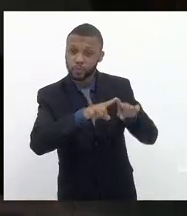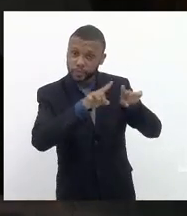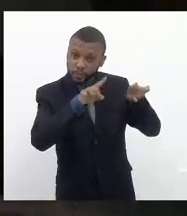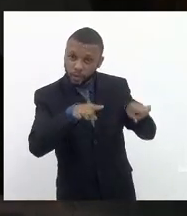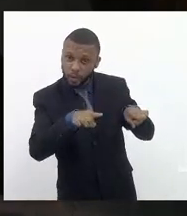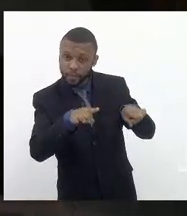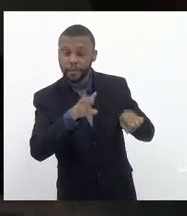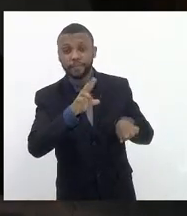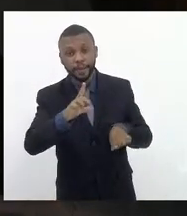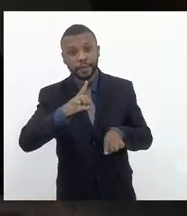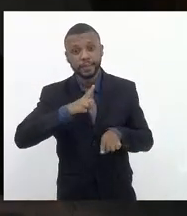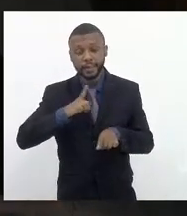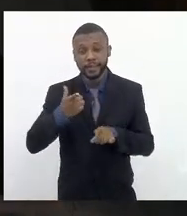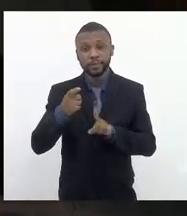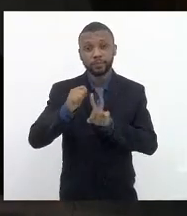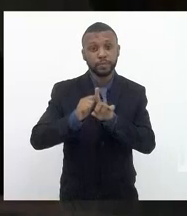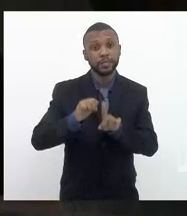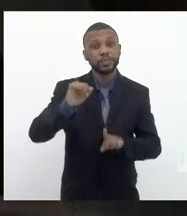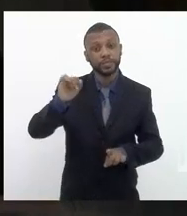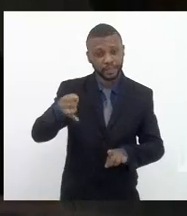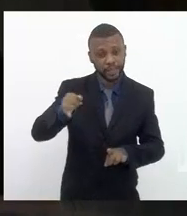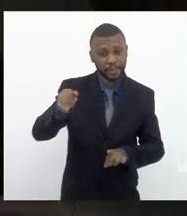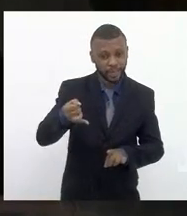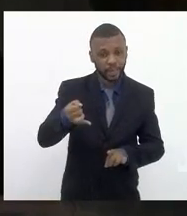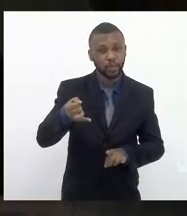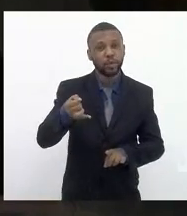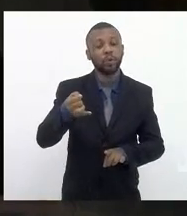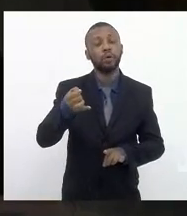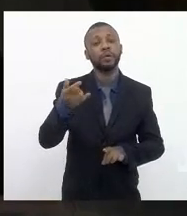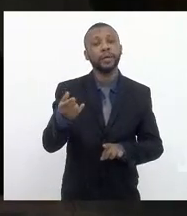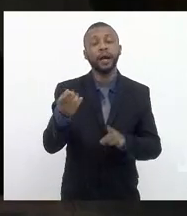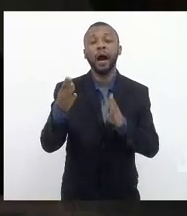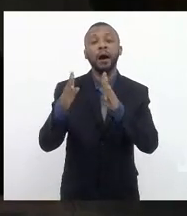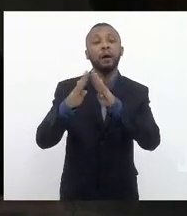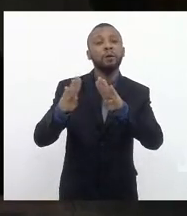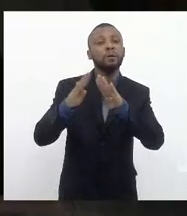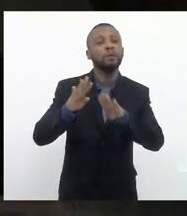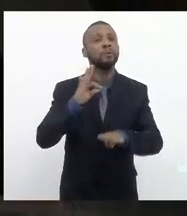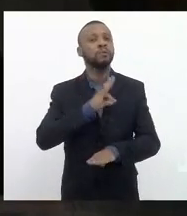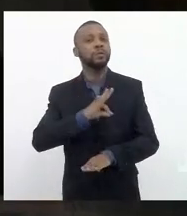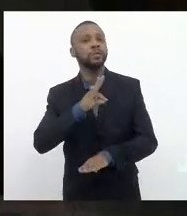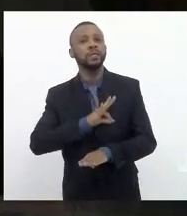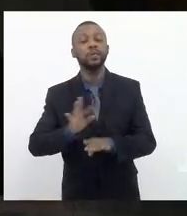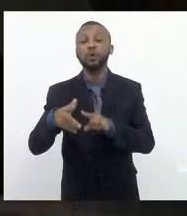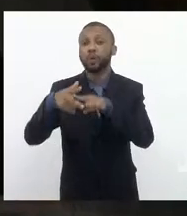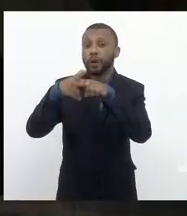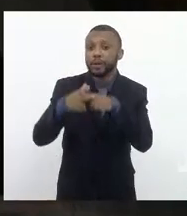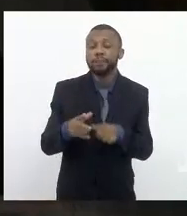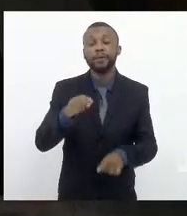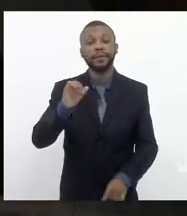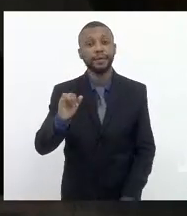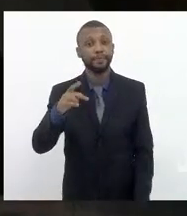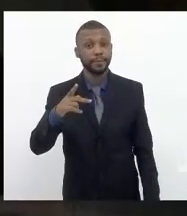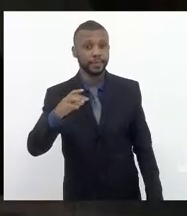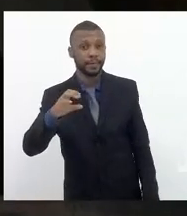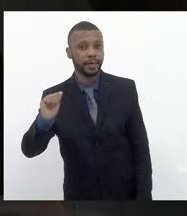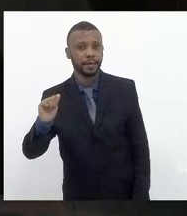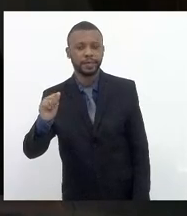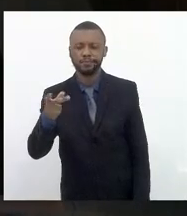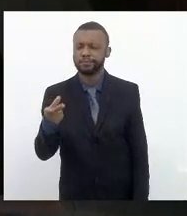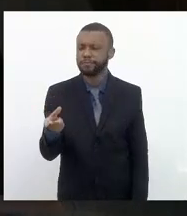terão a partir de Janeiro desse mês por o a reposição salarial pelo pelo IPCA Há quanto tempo isso não